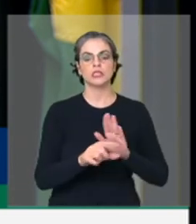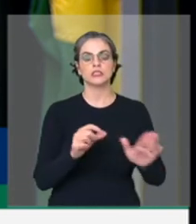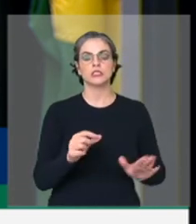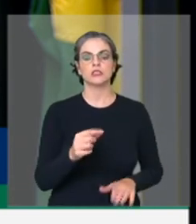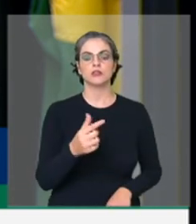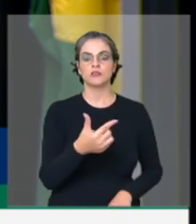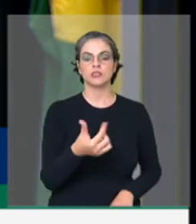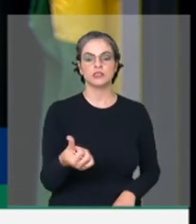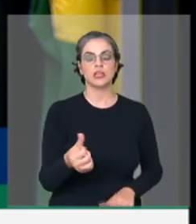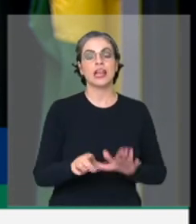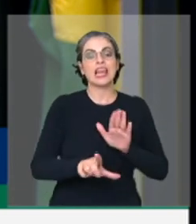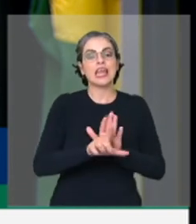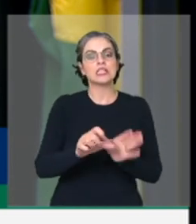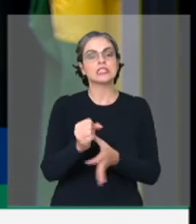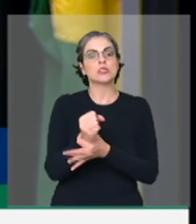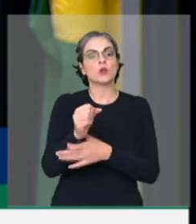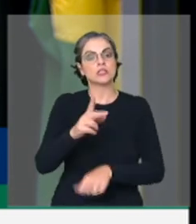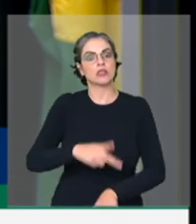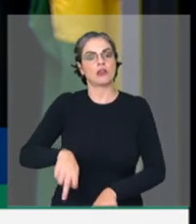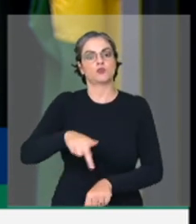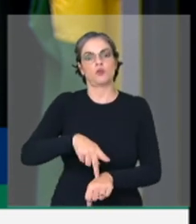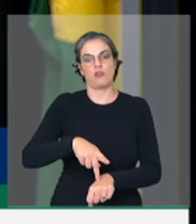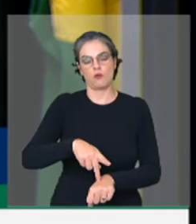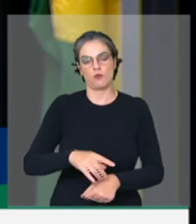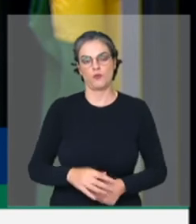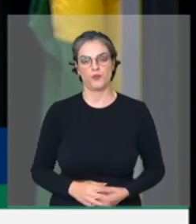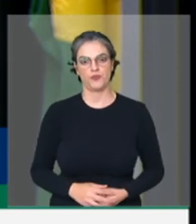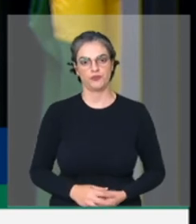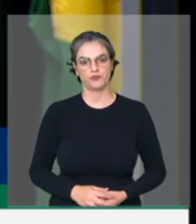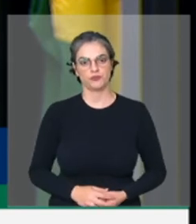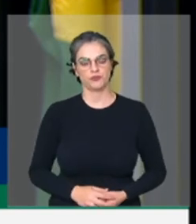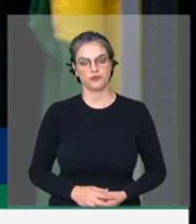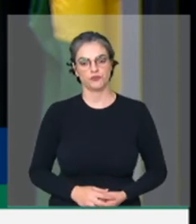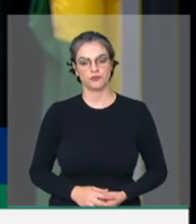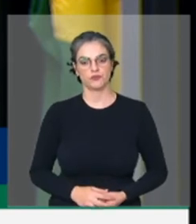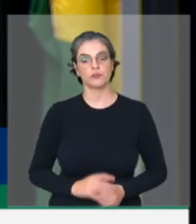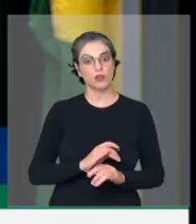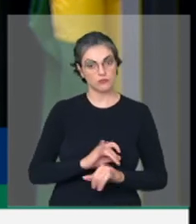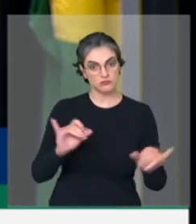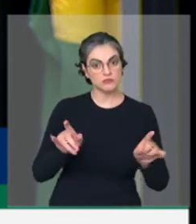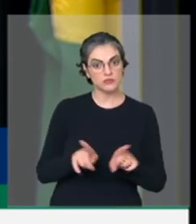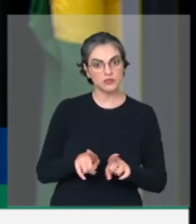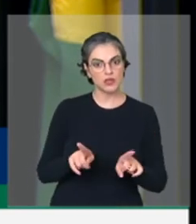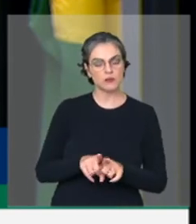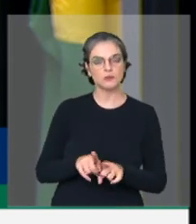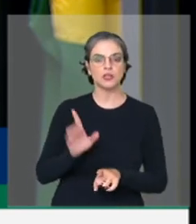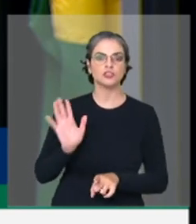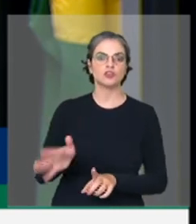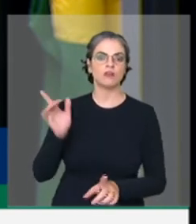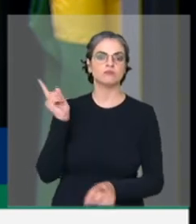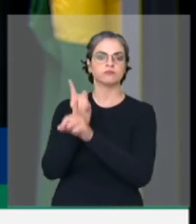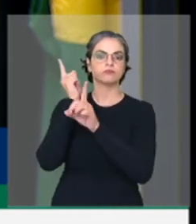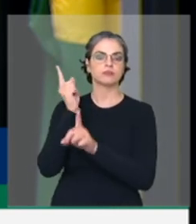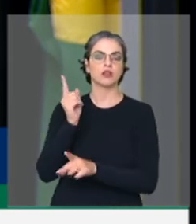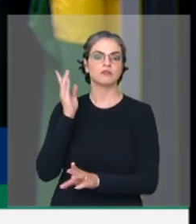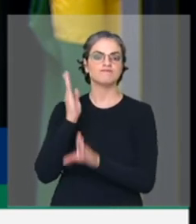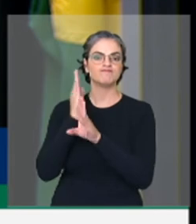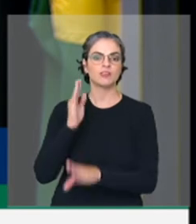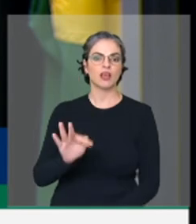de Segurança Nacional. Segundo informou, resta configurado o flagrante, pois o